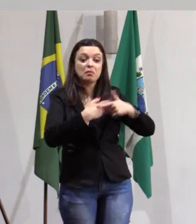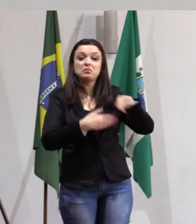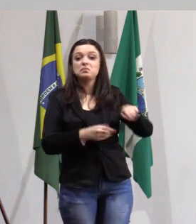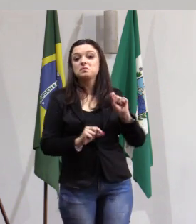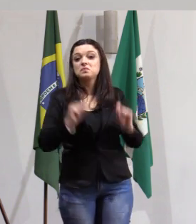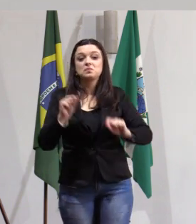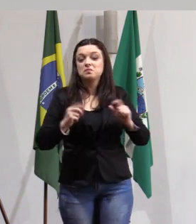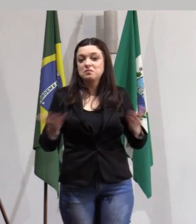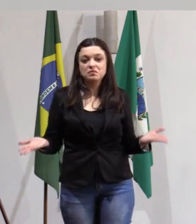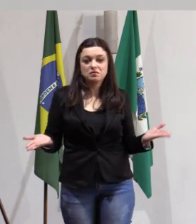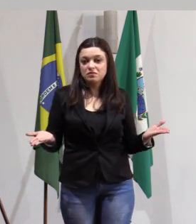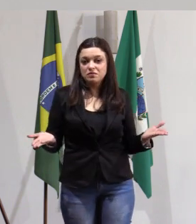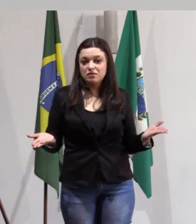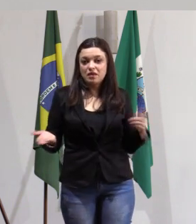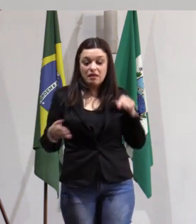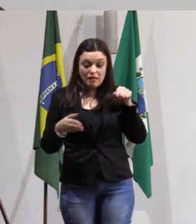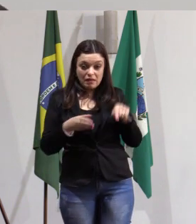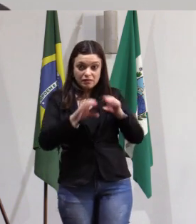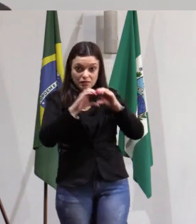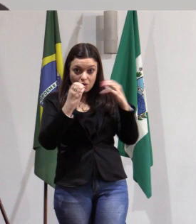Até que ponto que eles podem